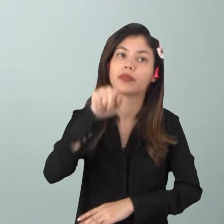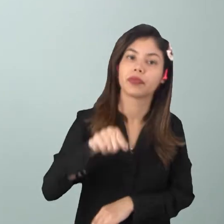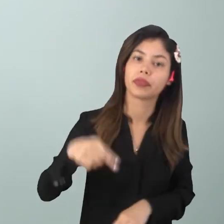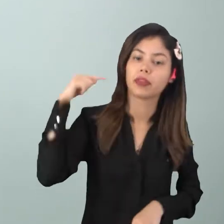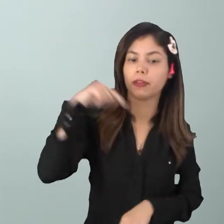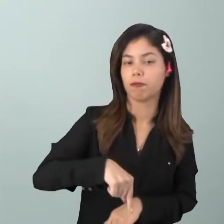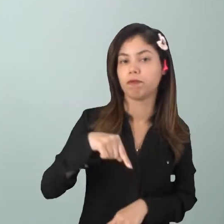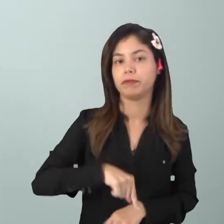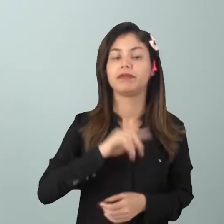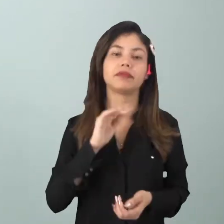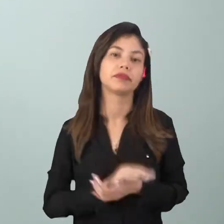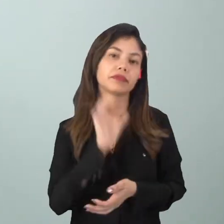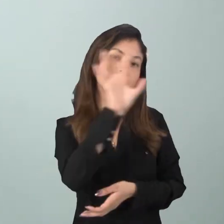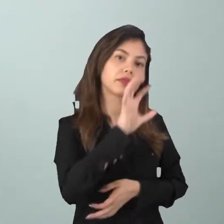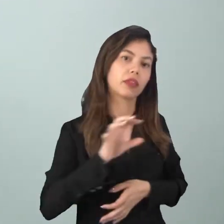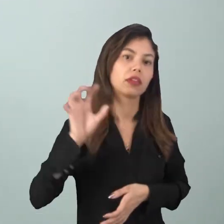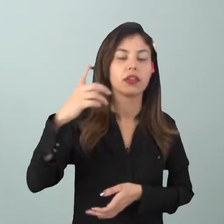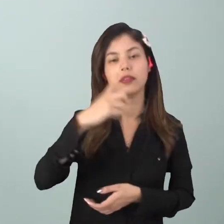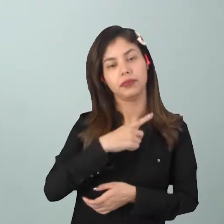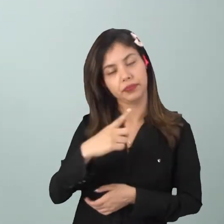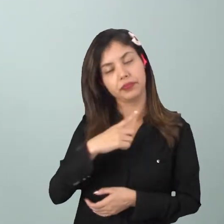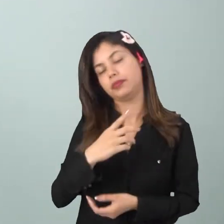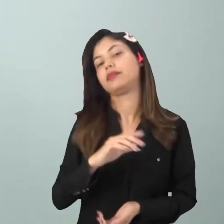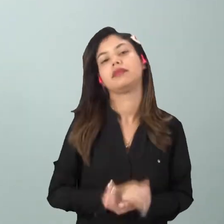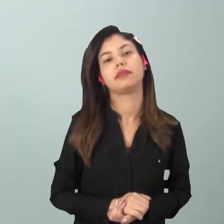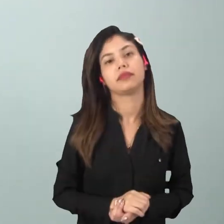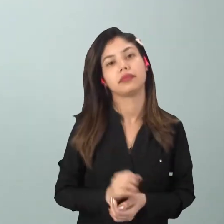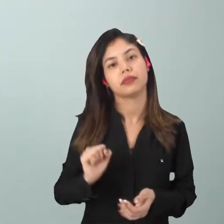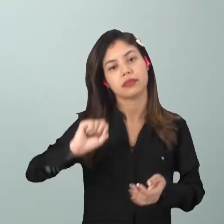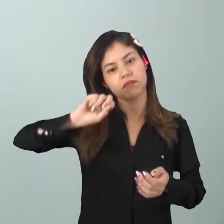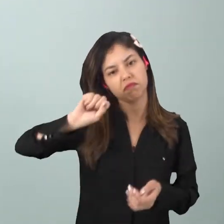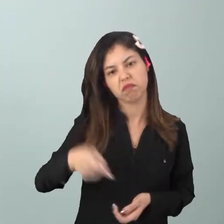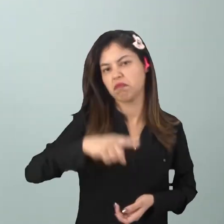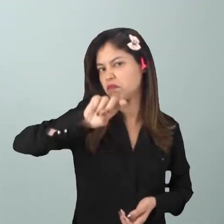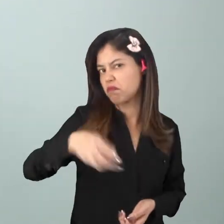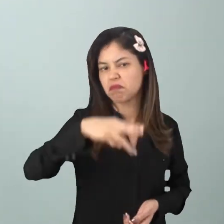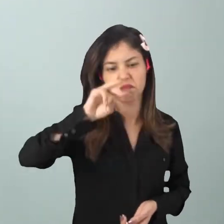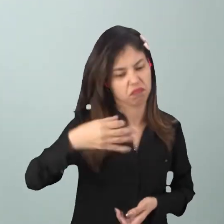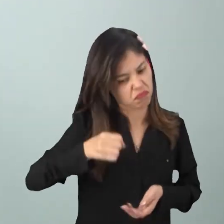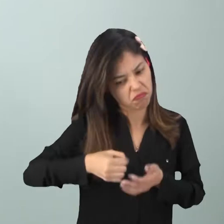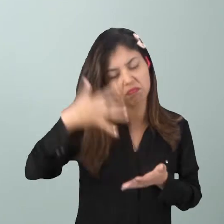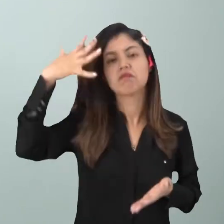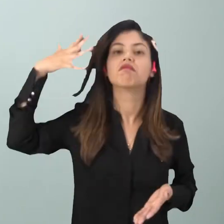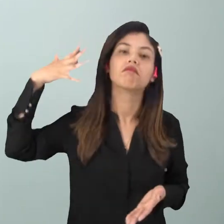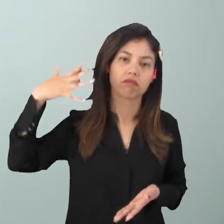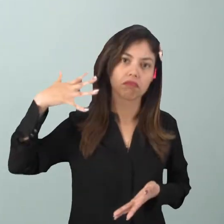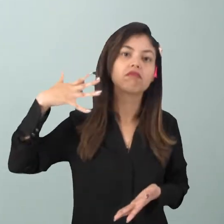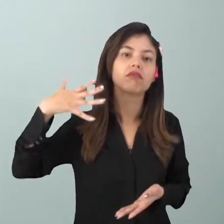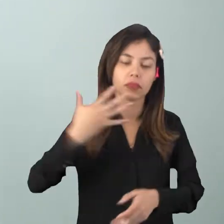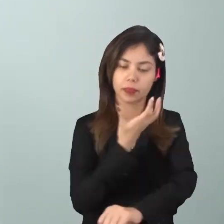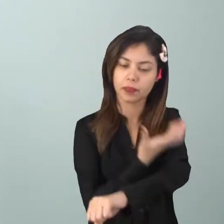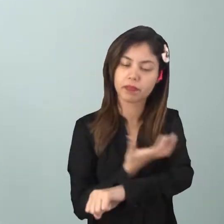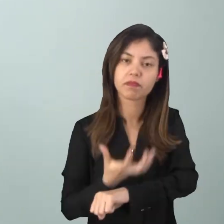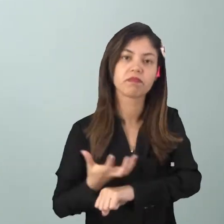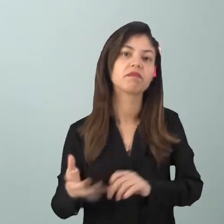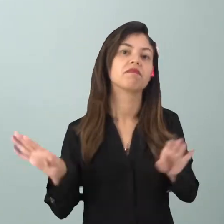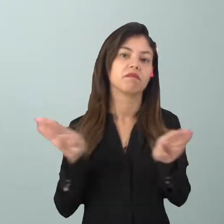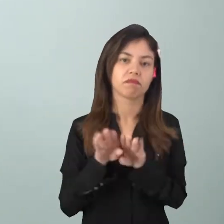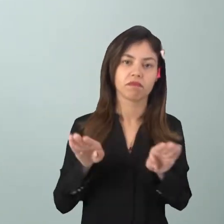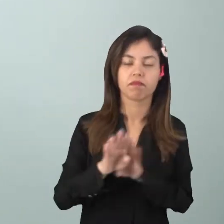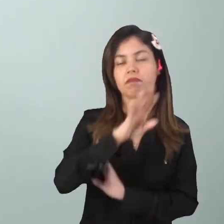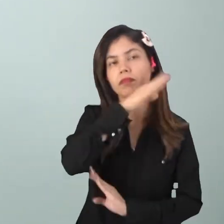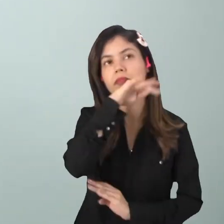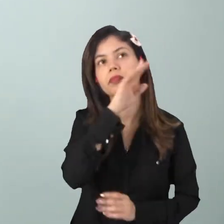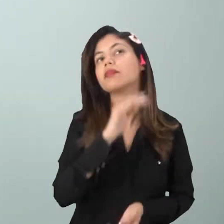está dentro de uma região que existem milhares de espécies, tanto vegetais como